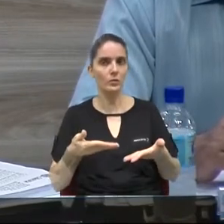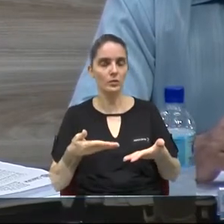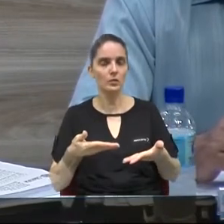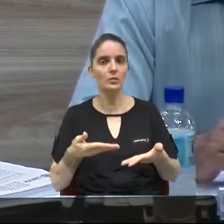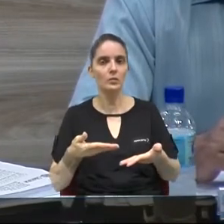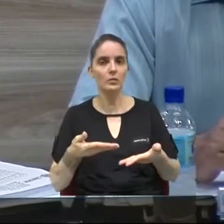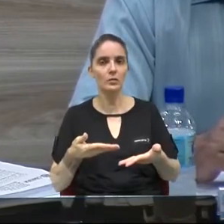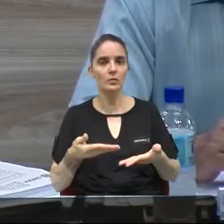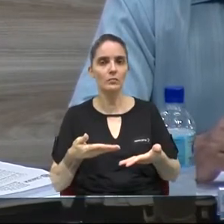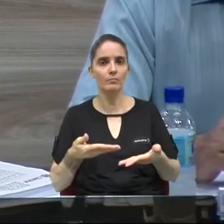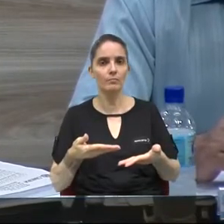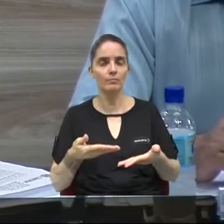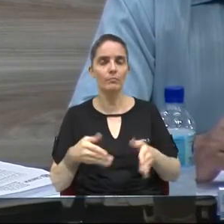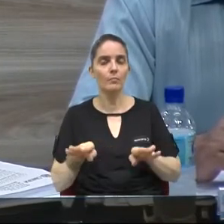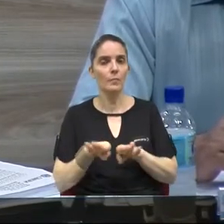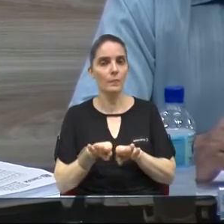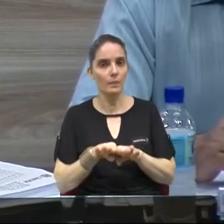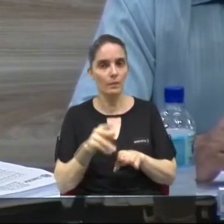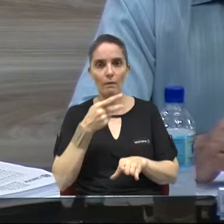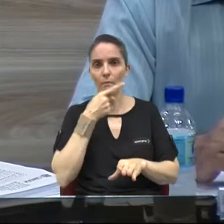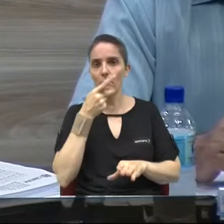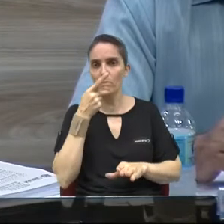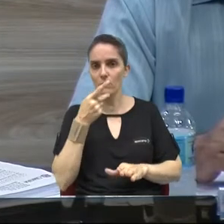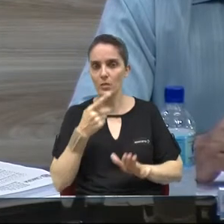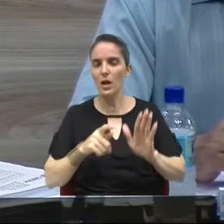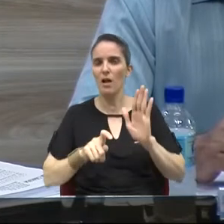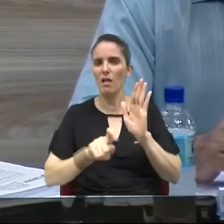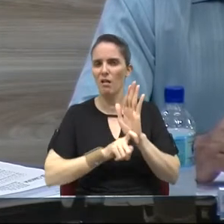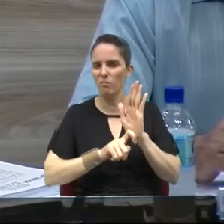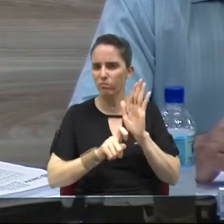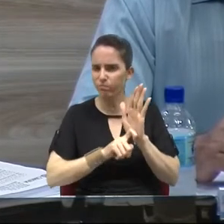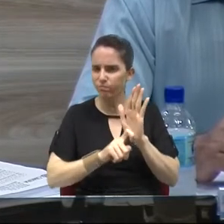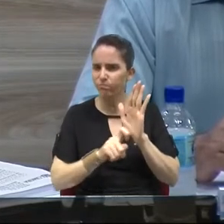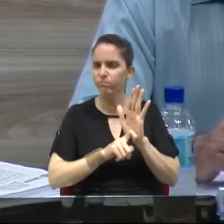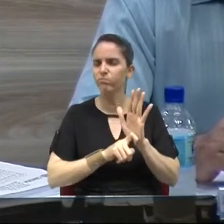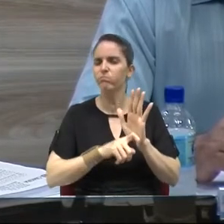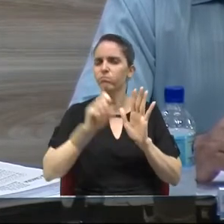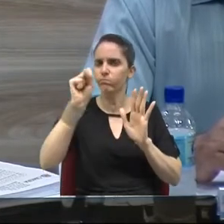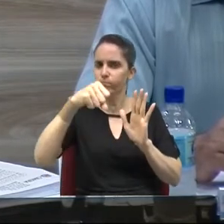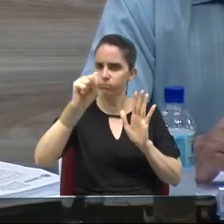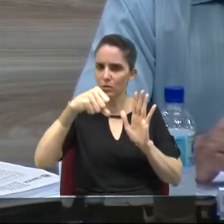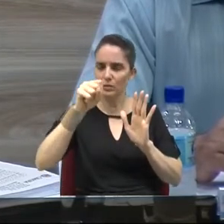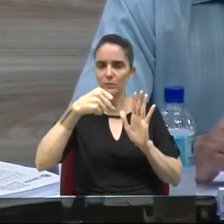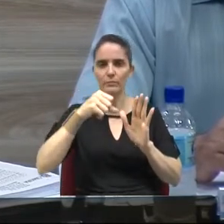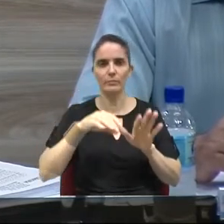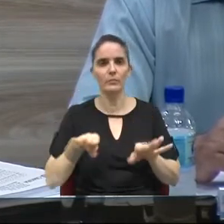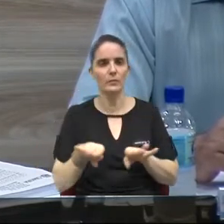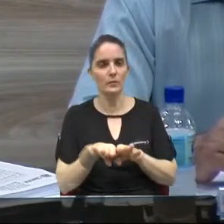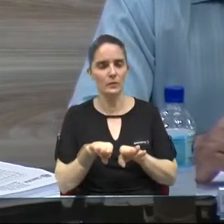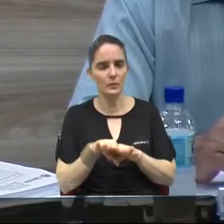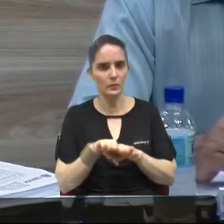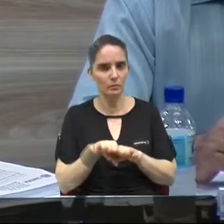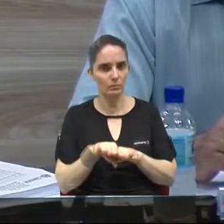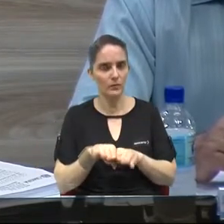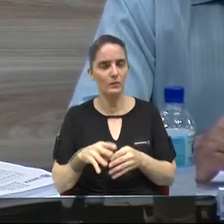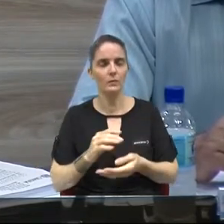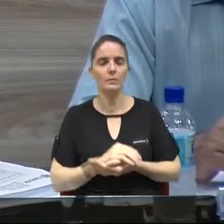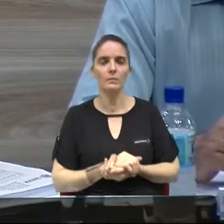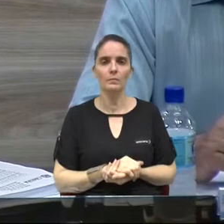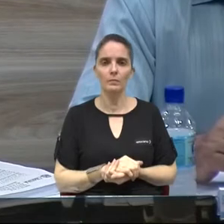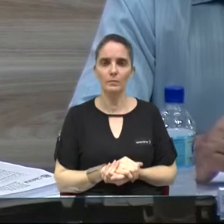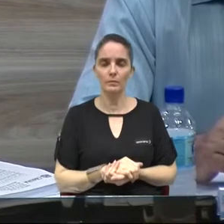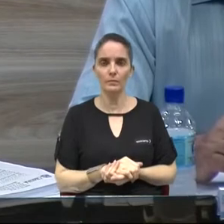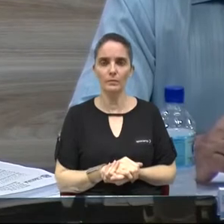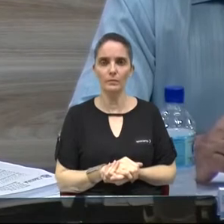parte da questão, quando você fala na questão da dependência química, hoje os anabolizantes, eles entram nesse rol de substâncias,